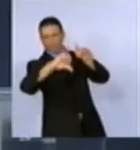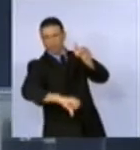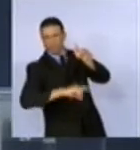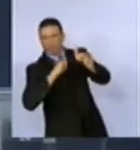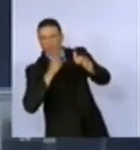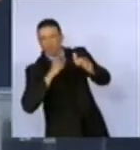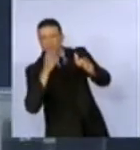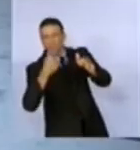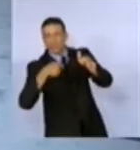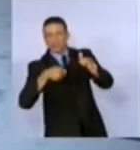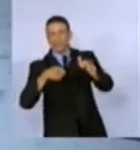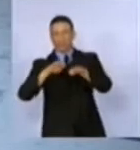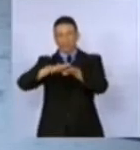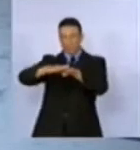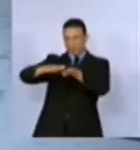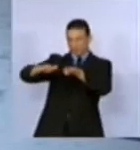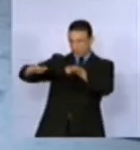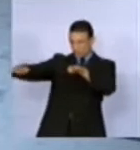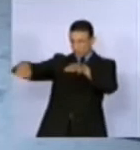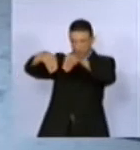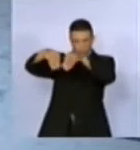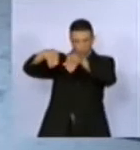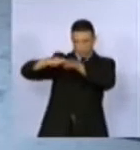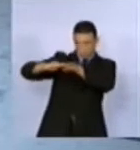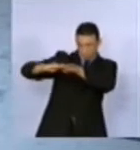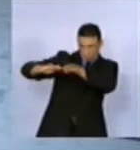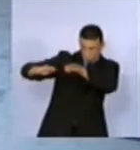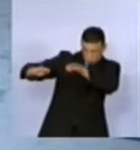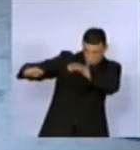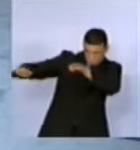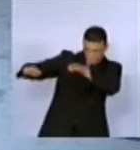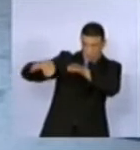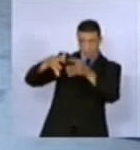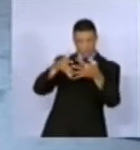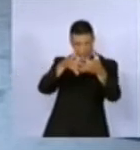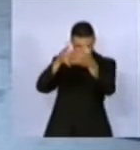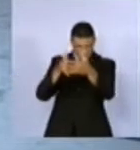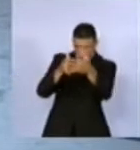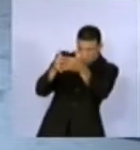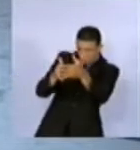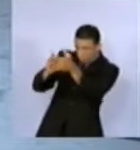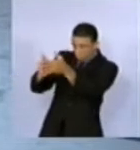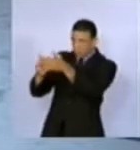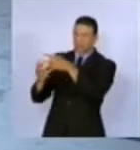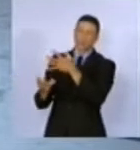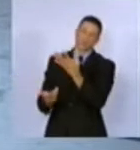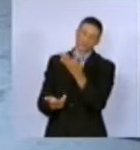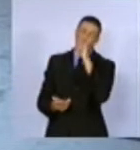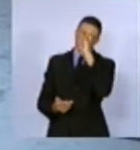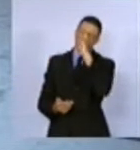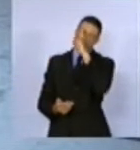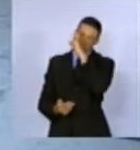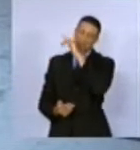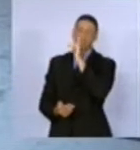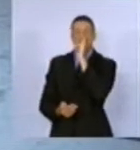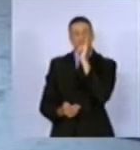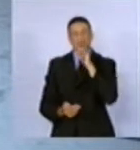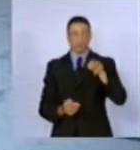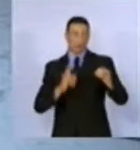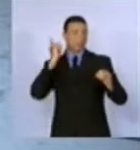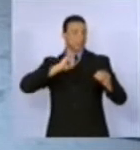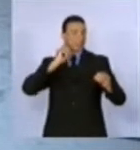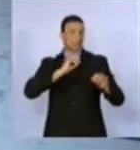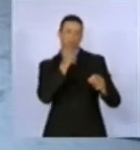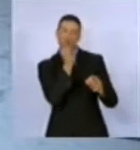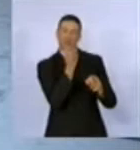terreno terrenos mais planos mais favoráveis que é um pouco da característica das novas regiões de cana né no centro-oeste em Minas